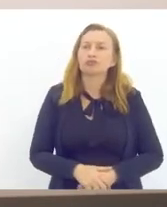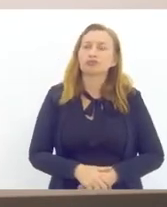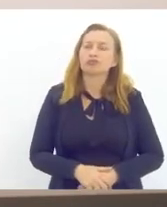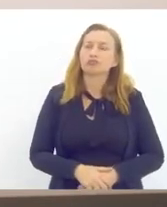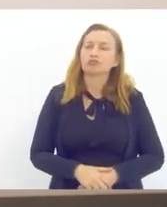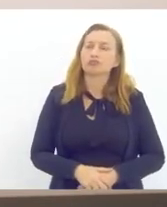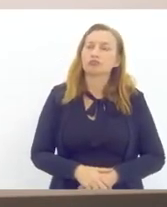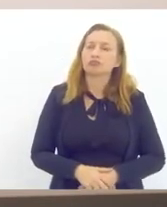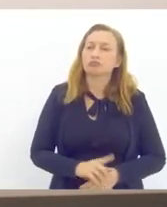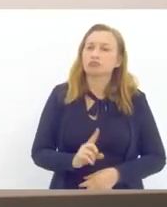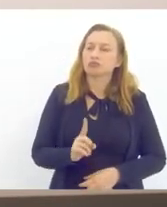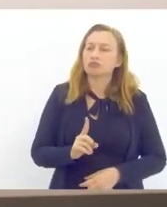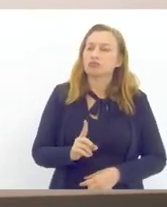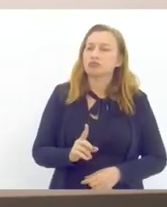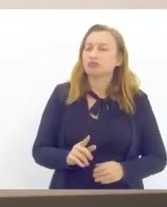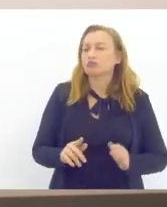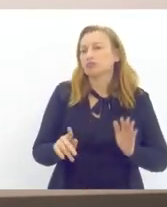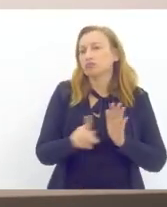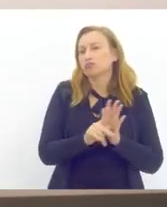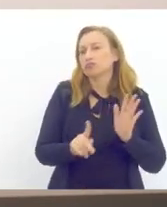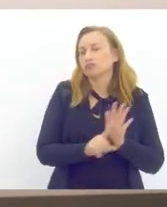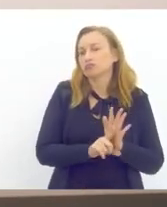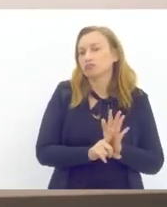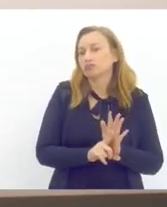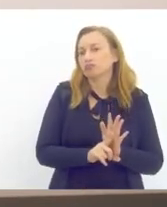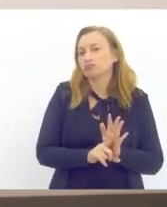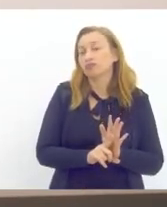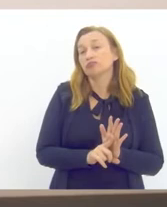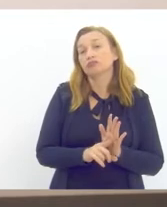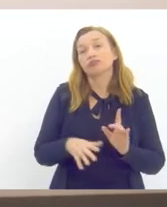especificamente, não seria para esse projeto de lei. Seria para uma mensagem